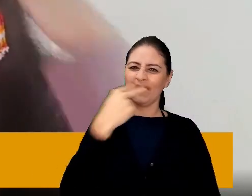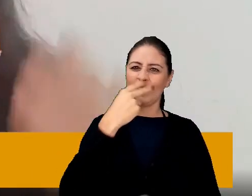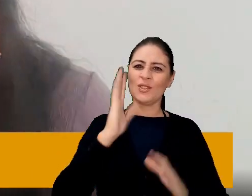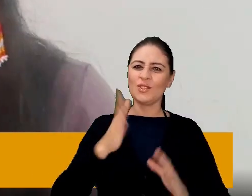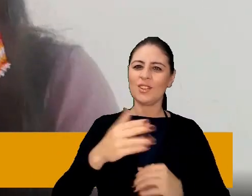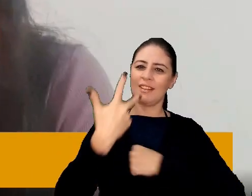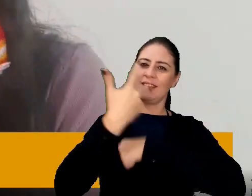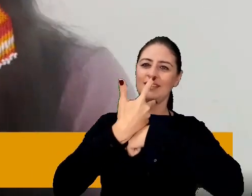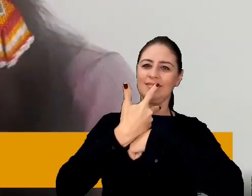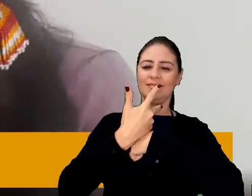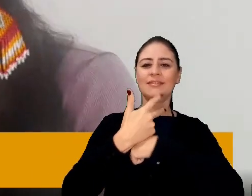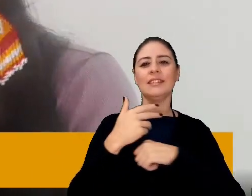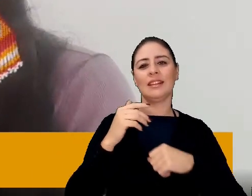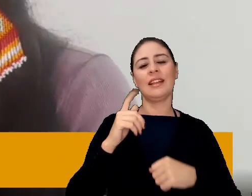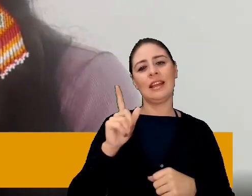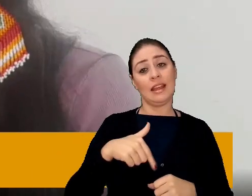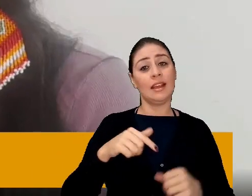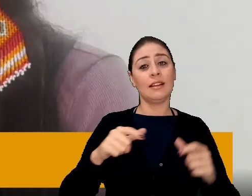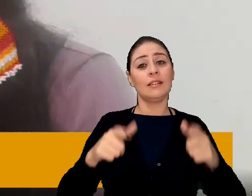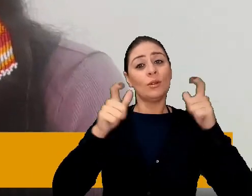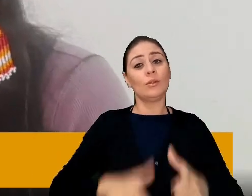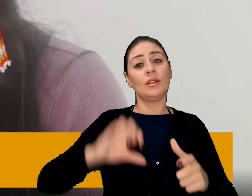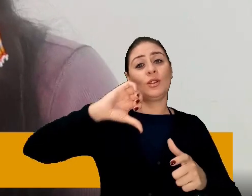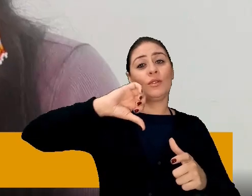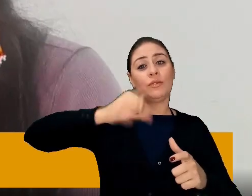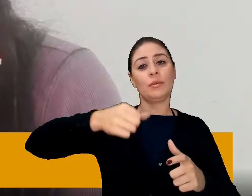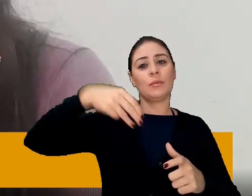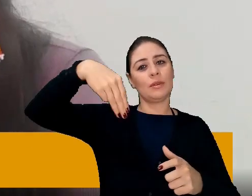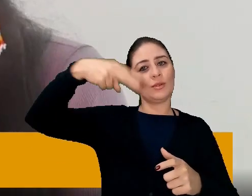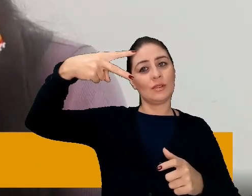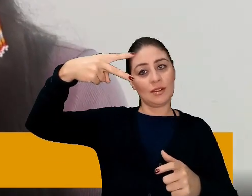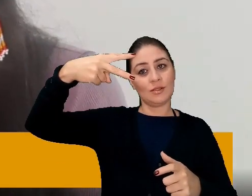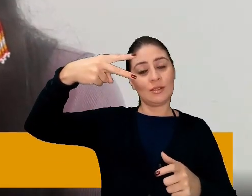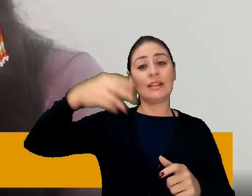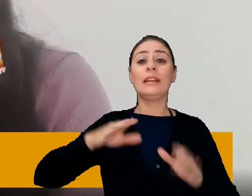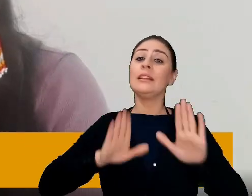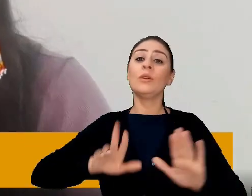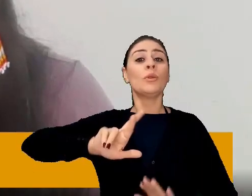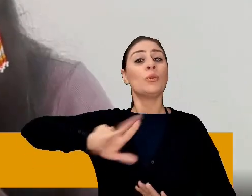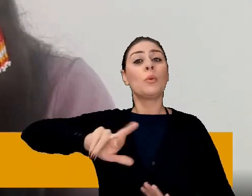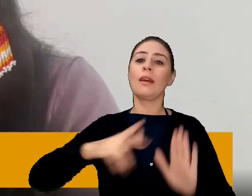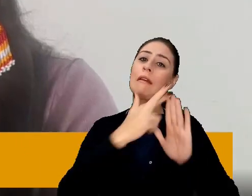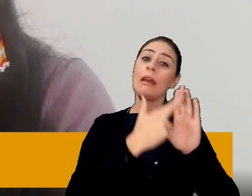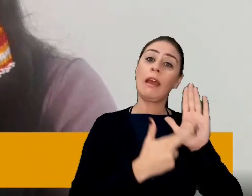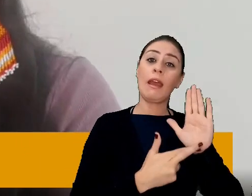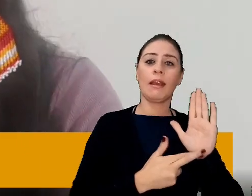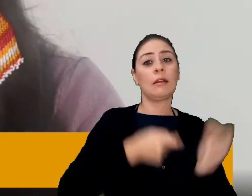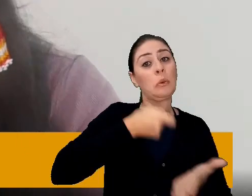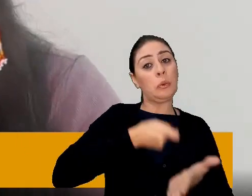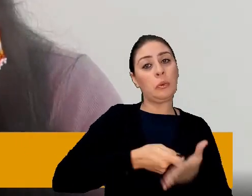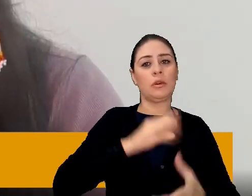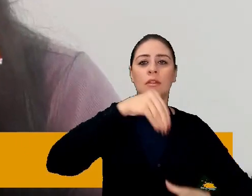vocês devem ter visto aquele vídeo da Peito, eu fiz lá, nesse espaço de 9 mil metros quadrados. Então, não é uma regra que tem que